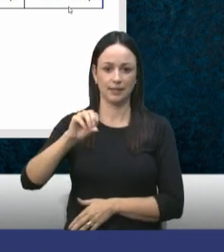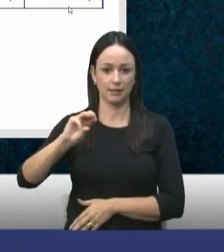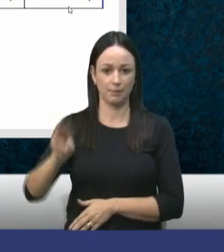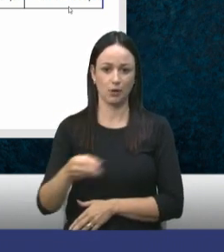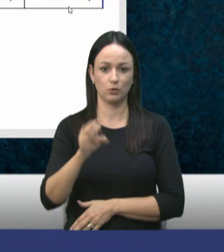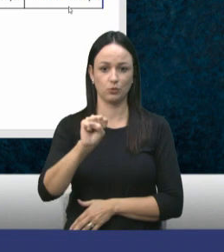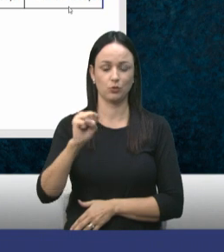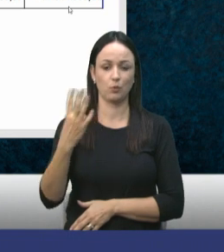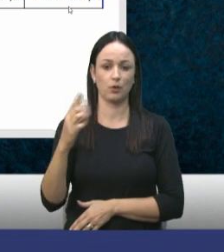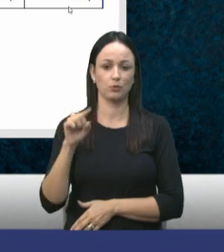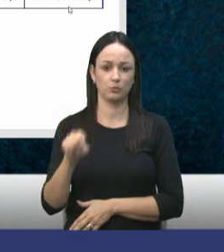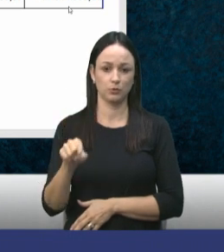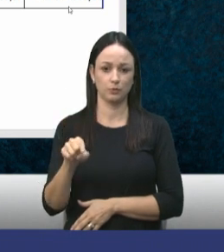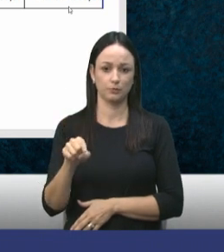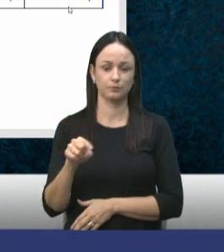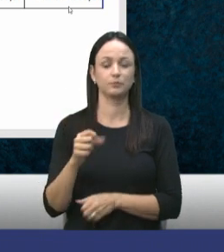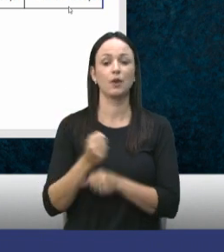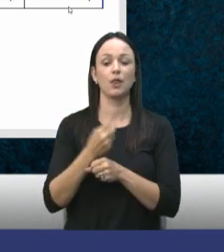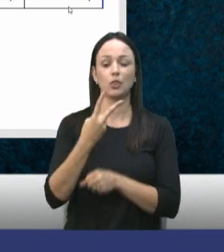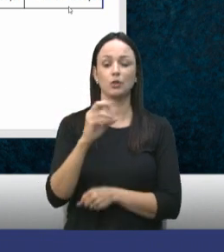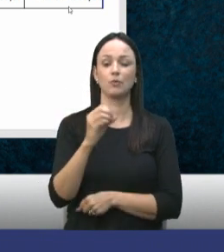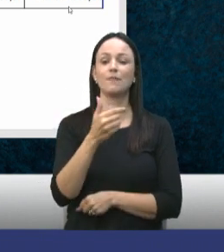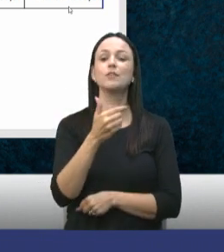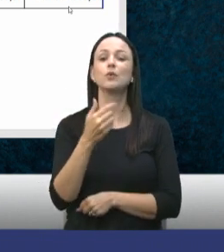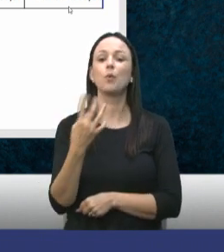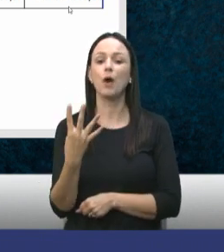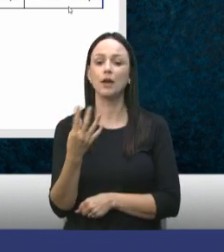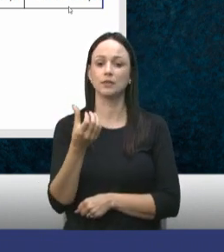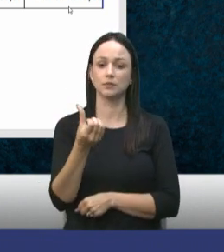670.884.000. Para 2024,